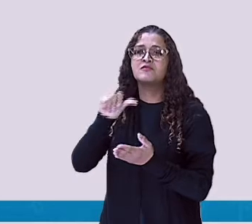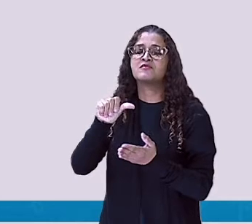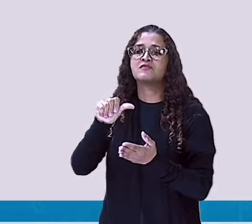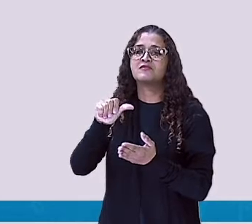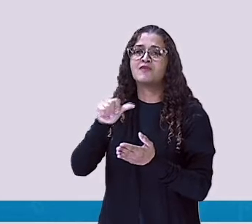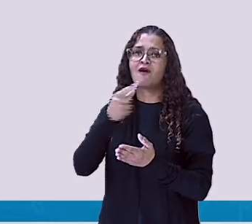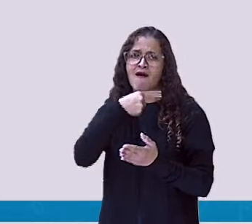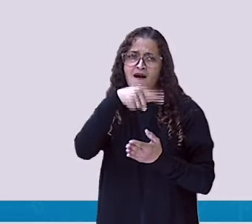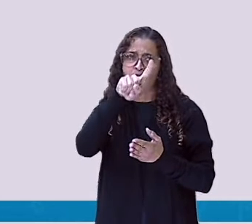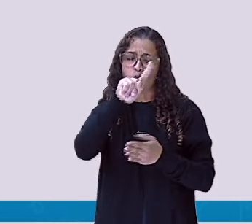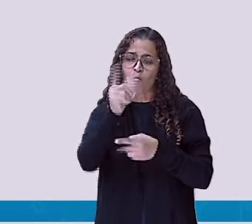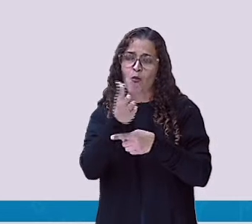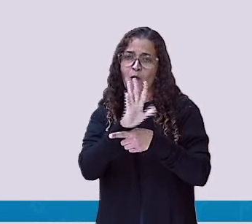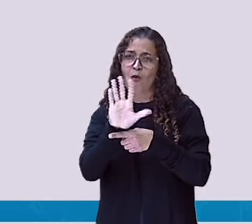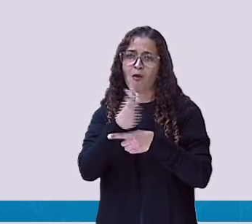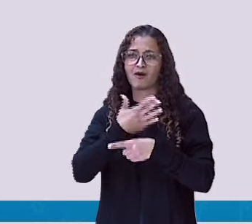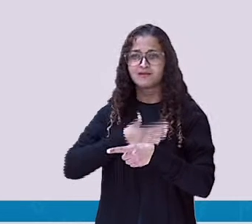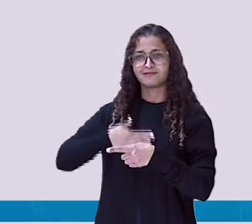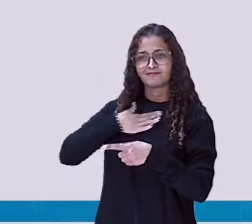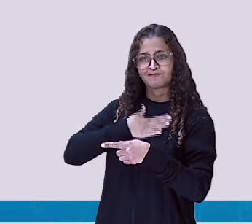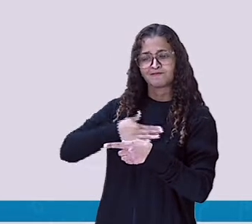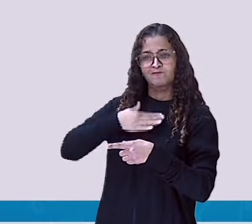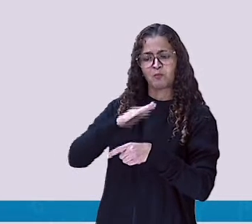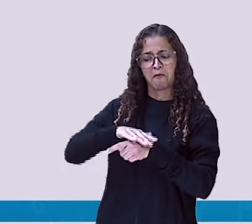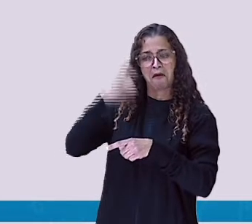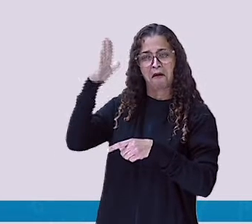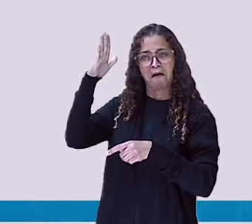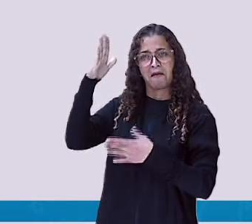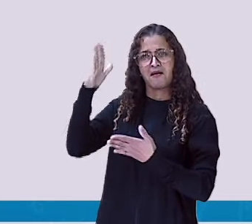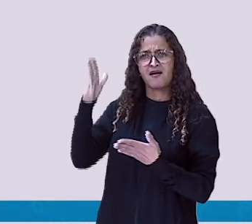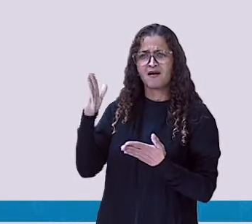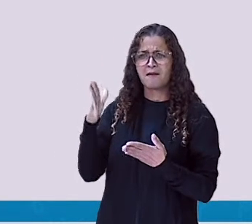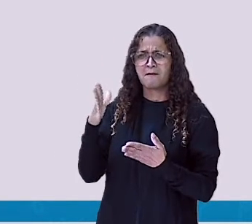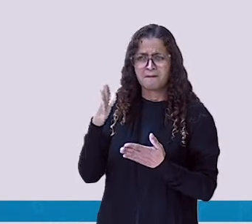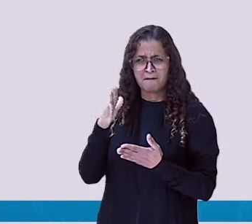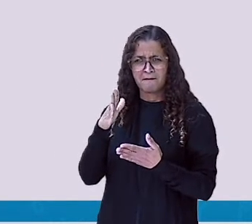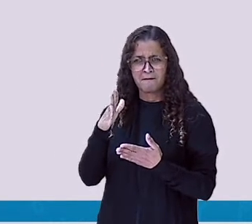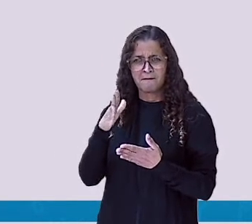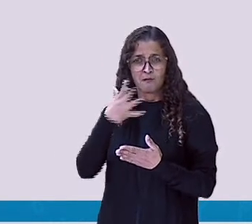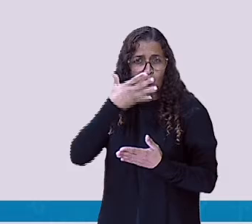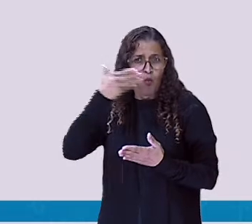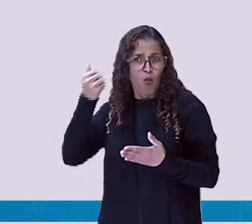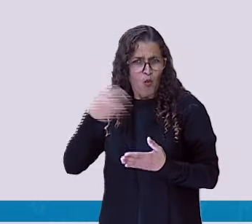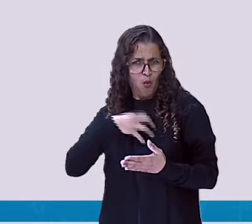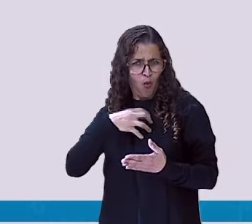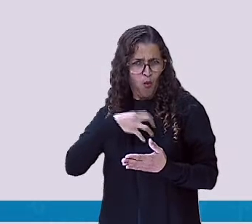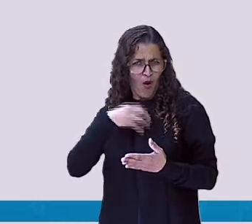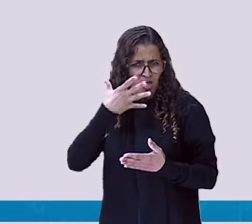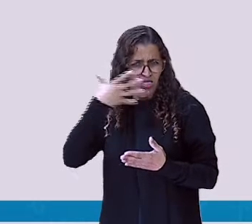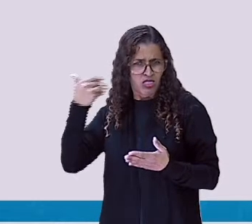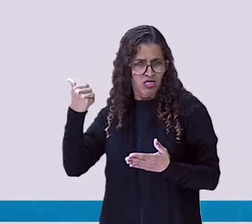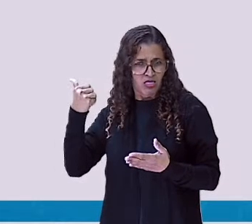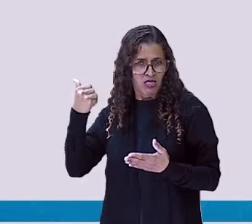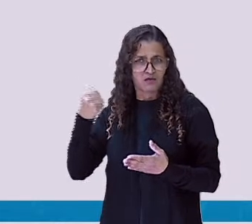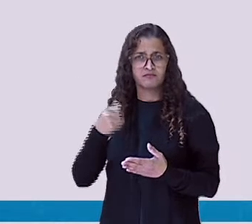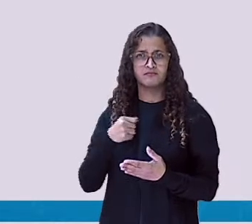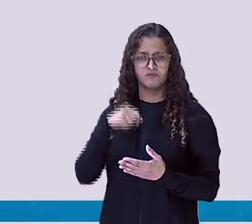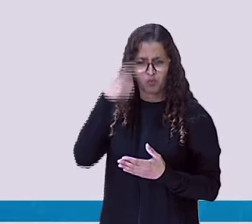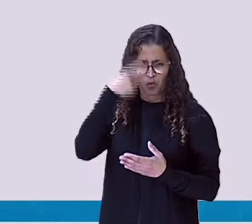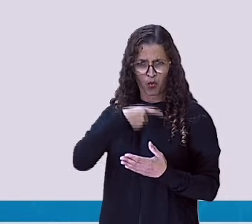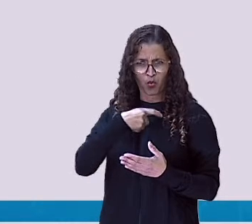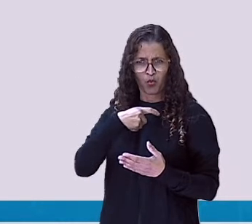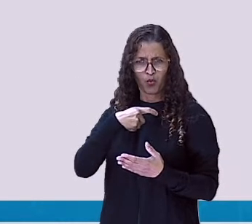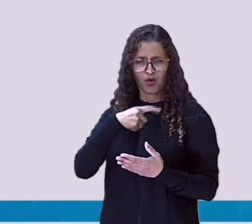preferem ir ao cinema. Mas existe uma forma melhor de estar visualizando essa informação? Sim, é através